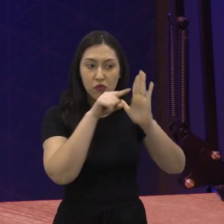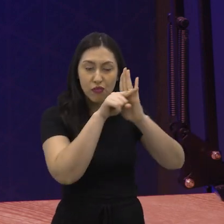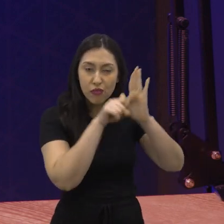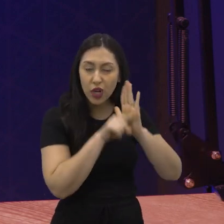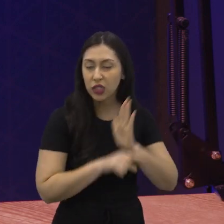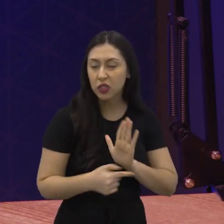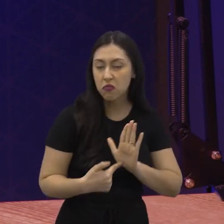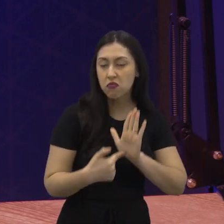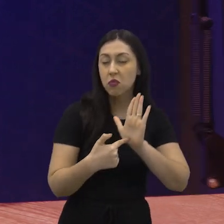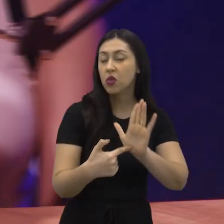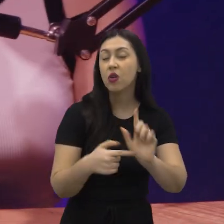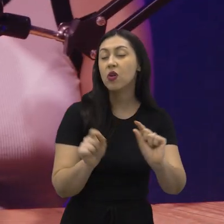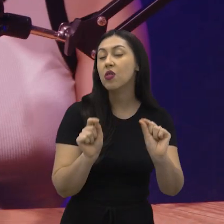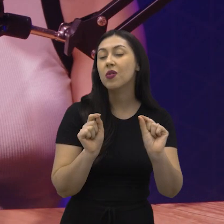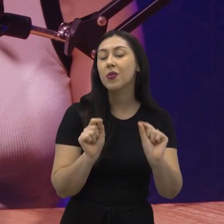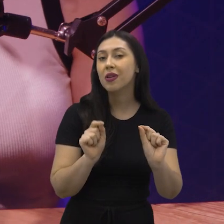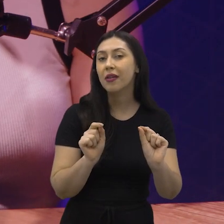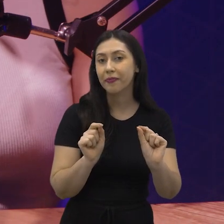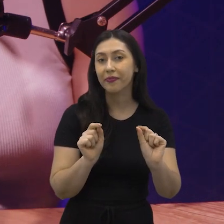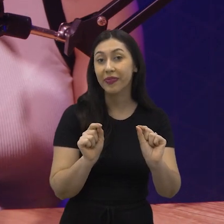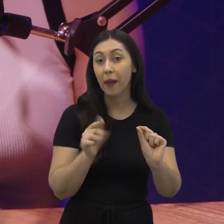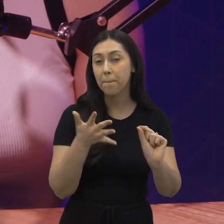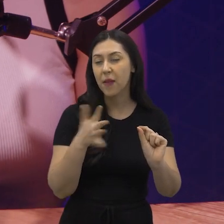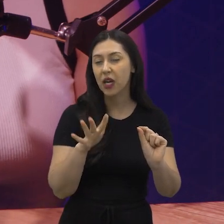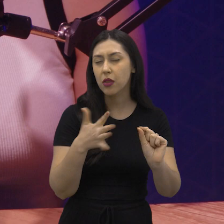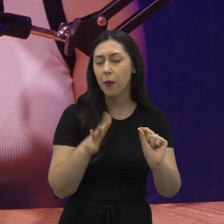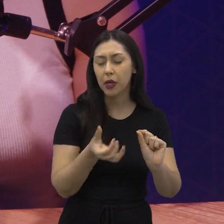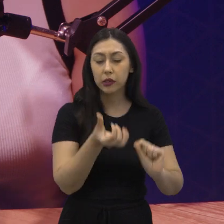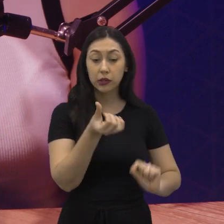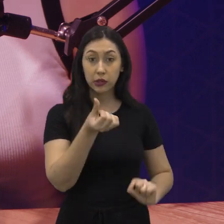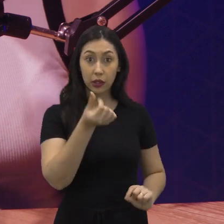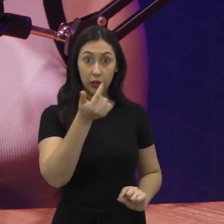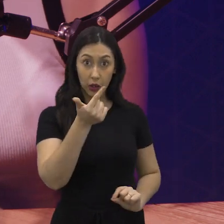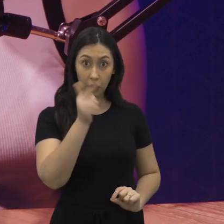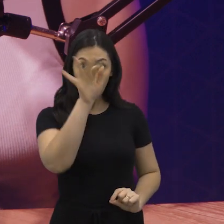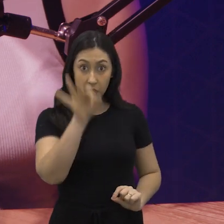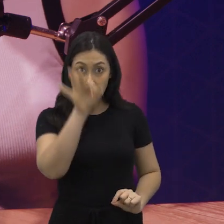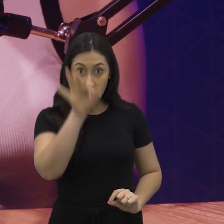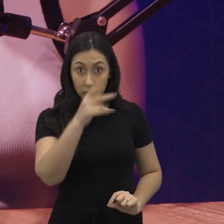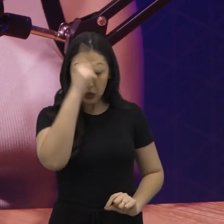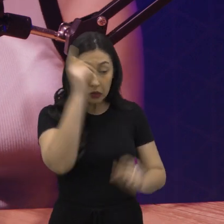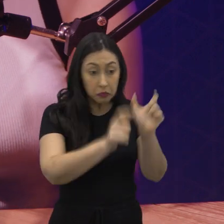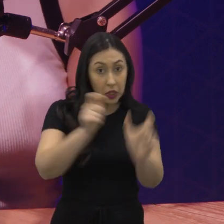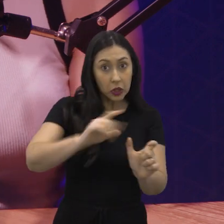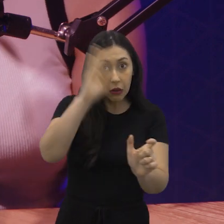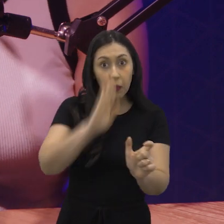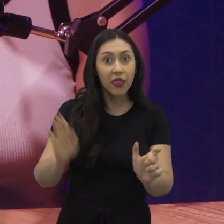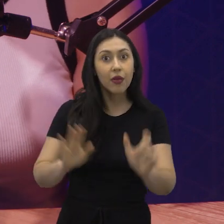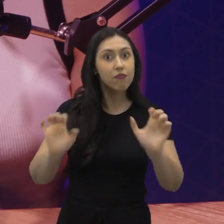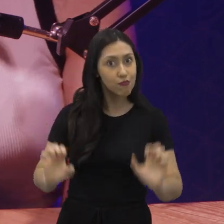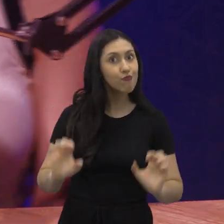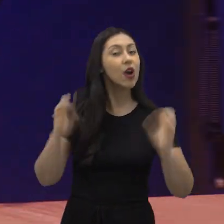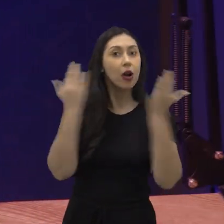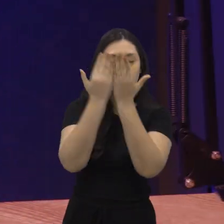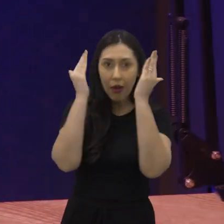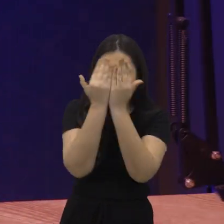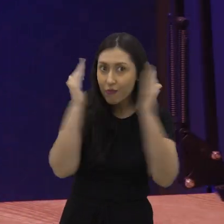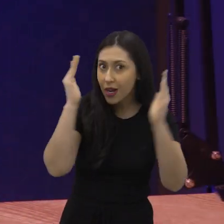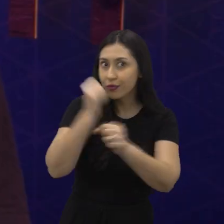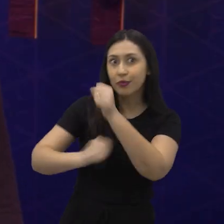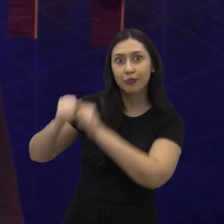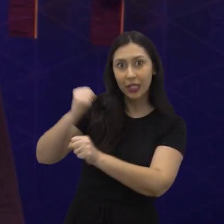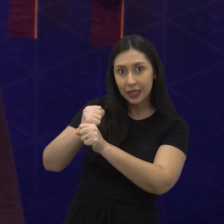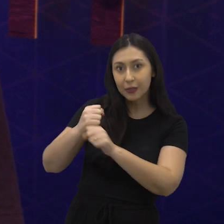uma pesquisa de mercado realizada pela Globo, cerca de 62% dos brasileiros comemoraram o Halloween no ano